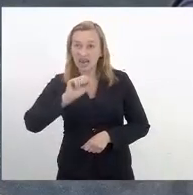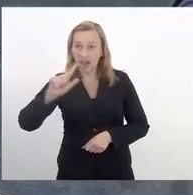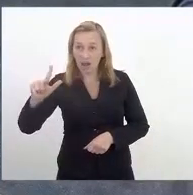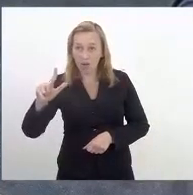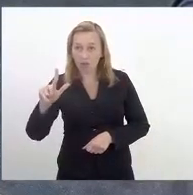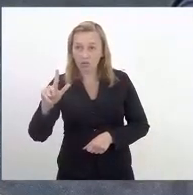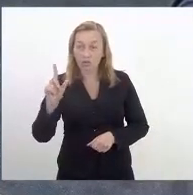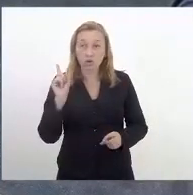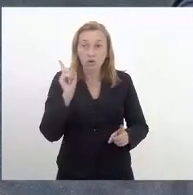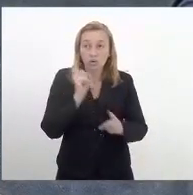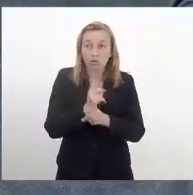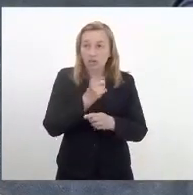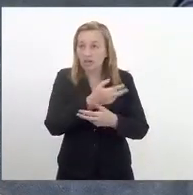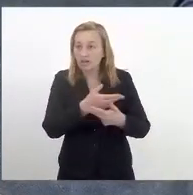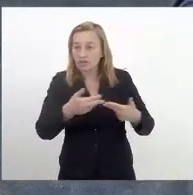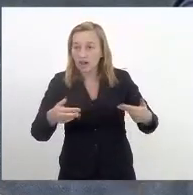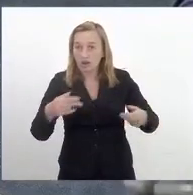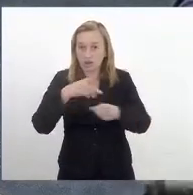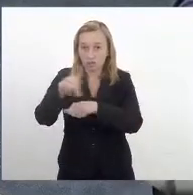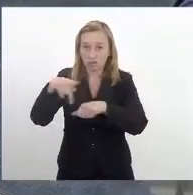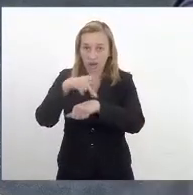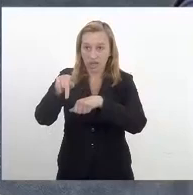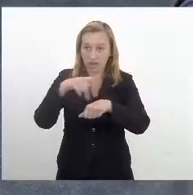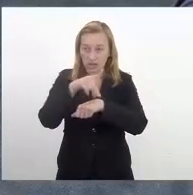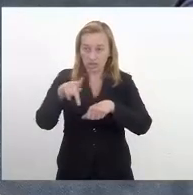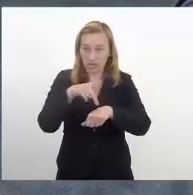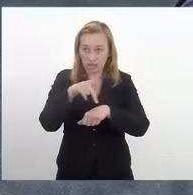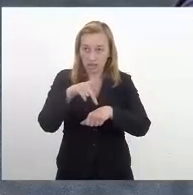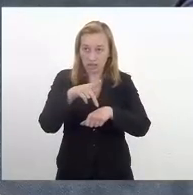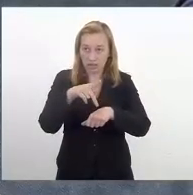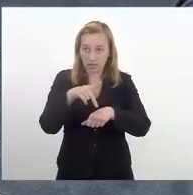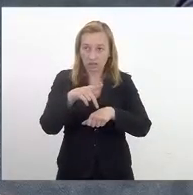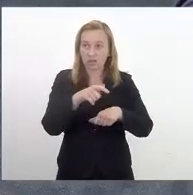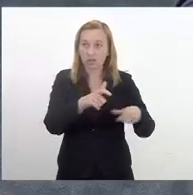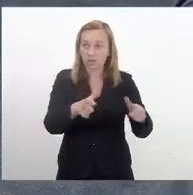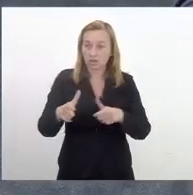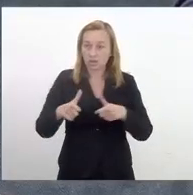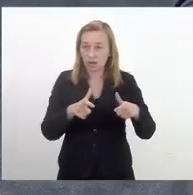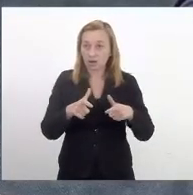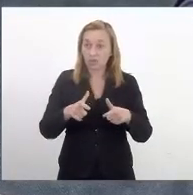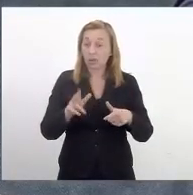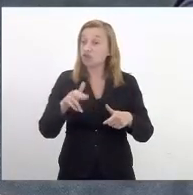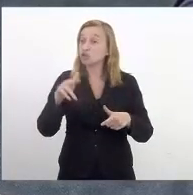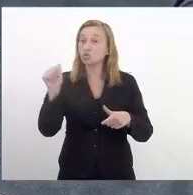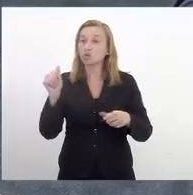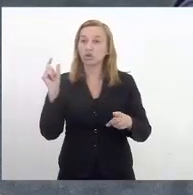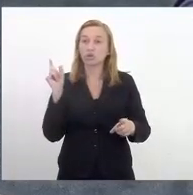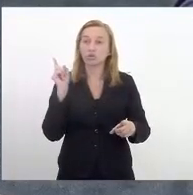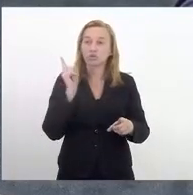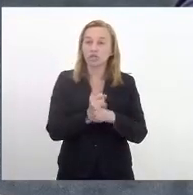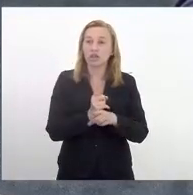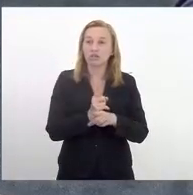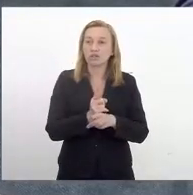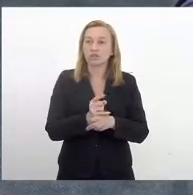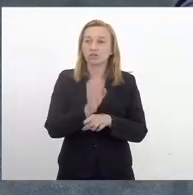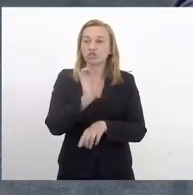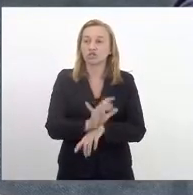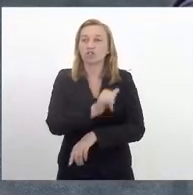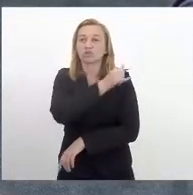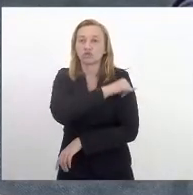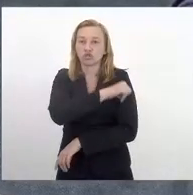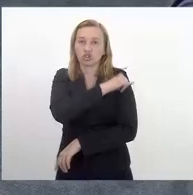de todos os países de todas as unidades federativas mas não do Estado do Rio de